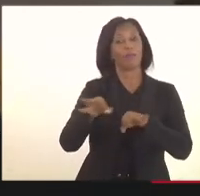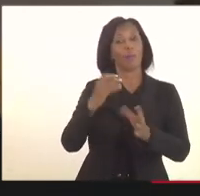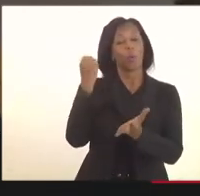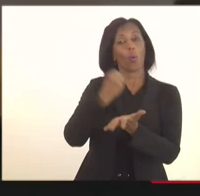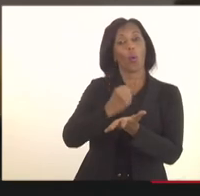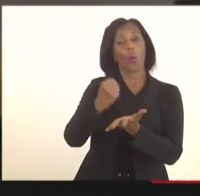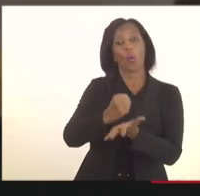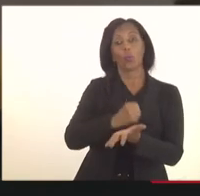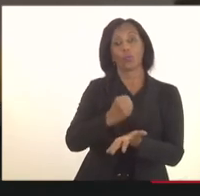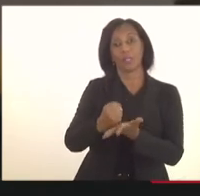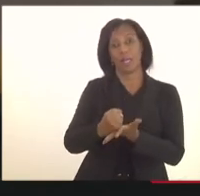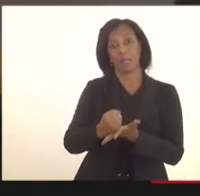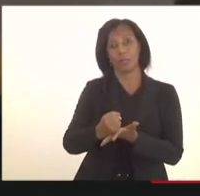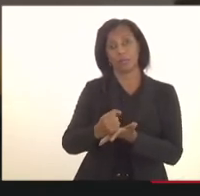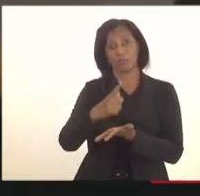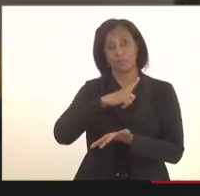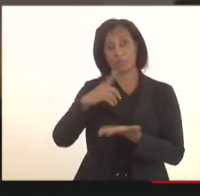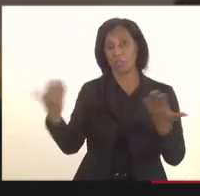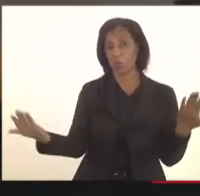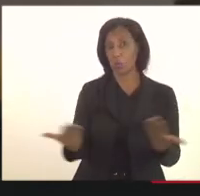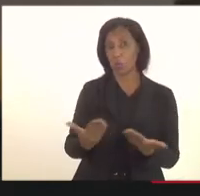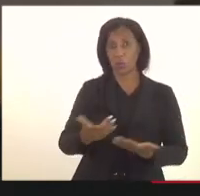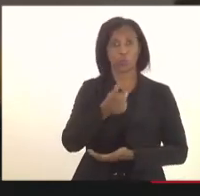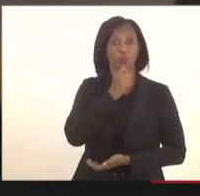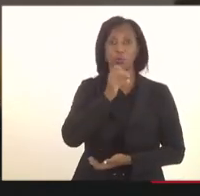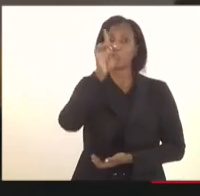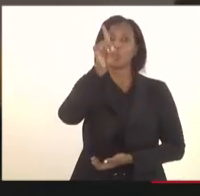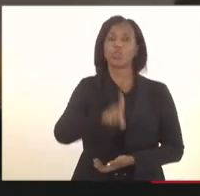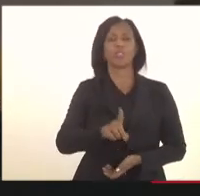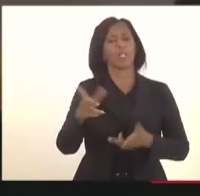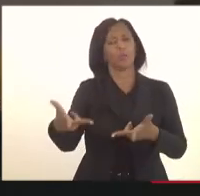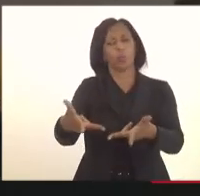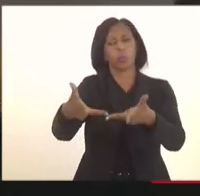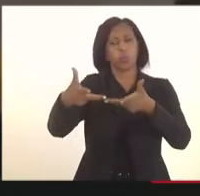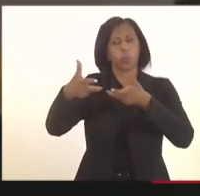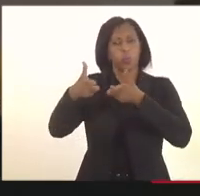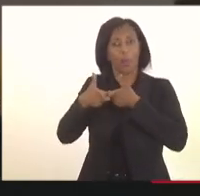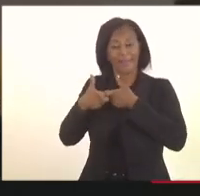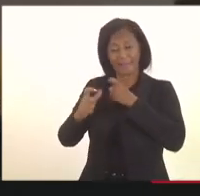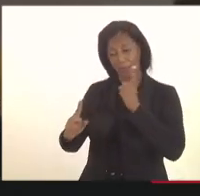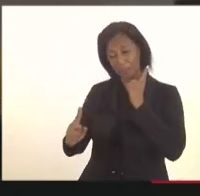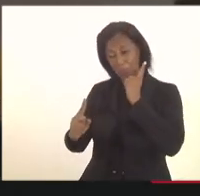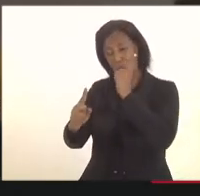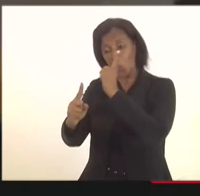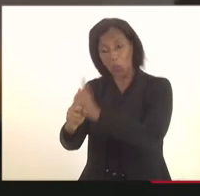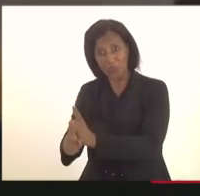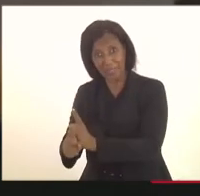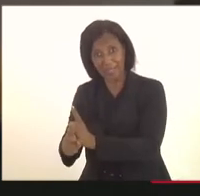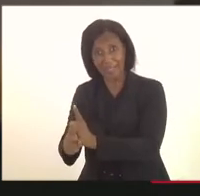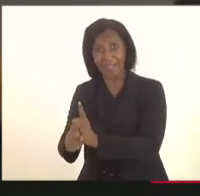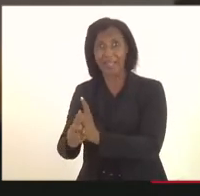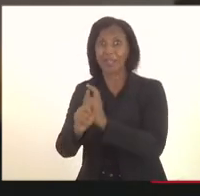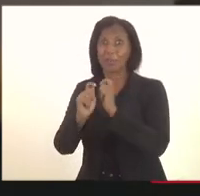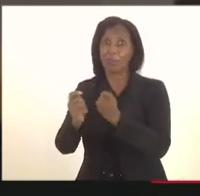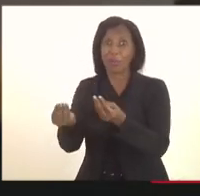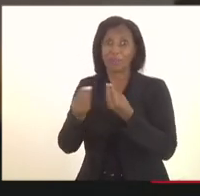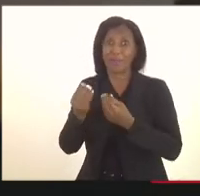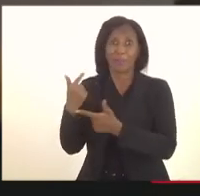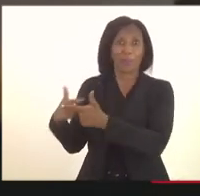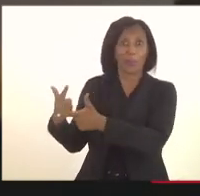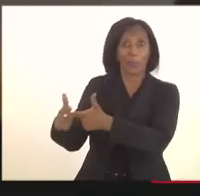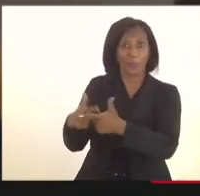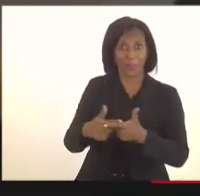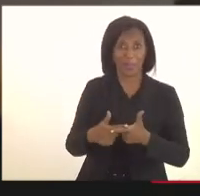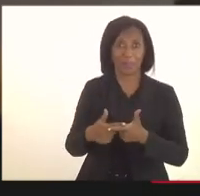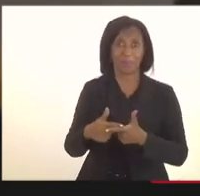concessão é desenhado hoje, nós não teríamos direito de explorar. Então, encontrar hélio numa jazida poderia se tornar um problema, na verdade, porque isso poderia, de